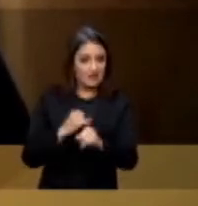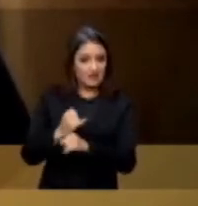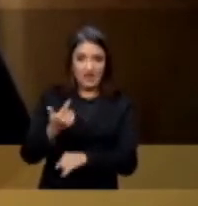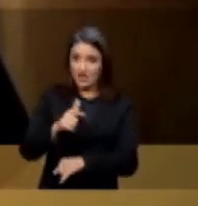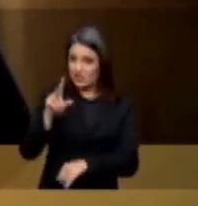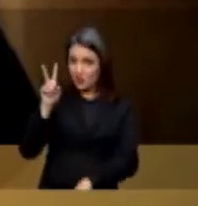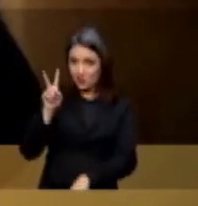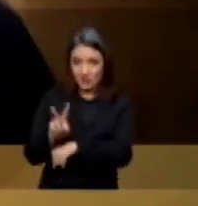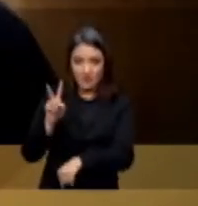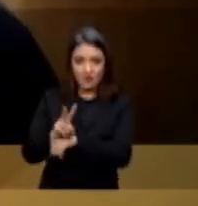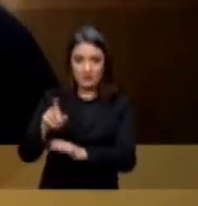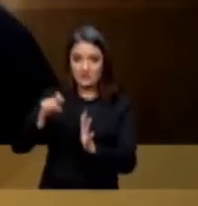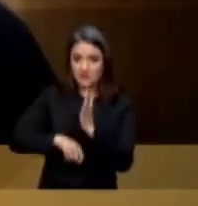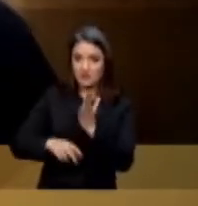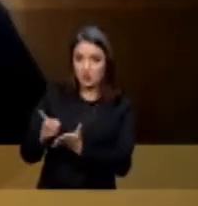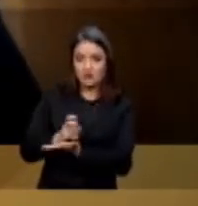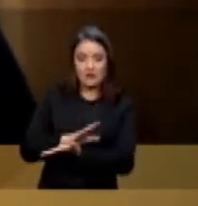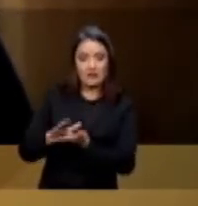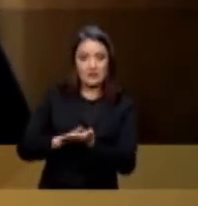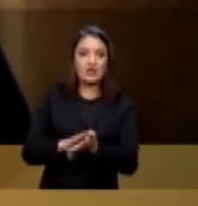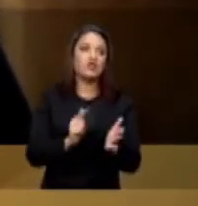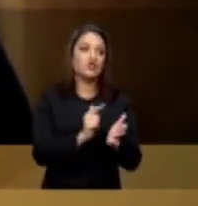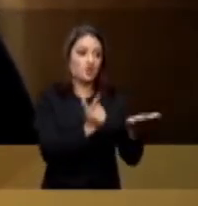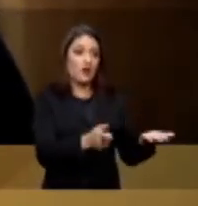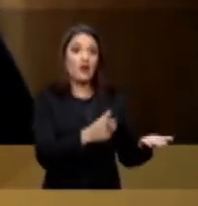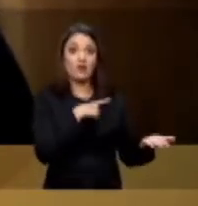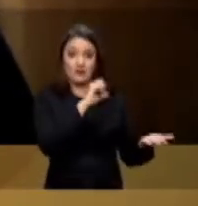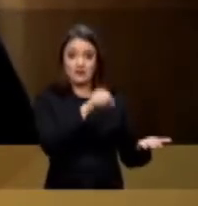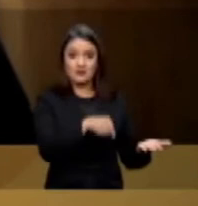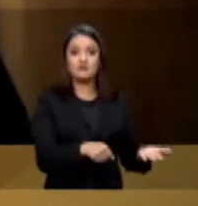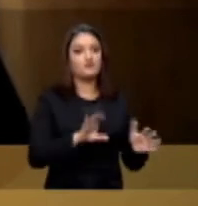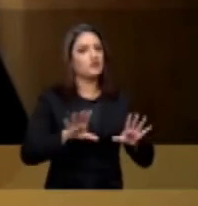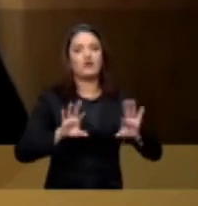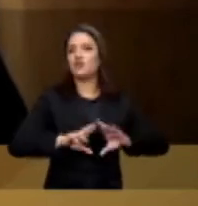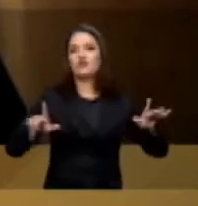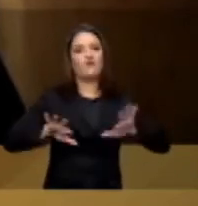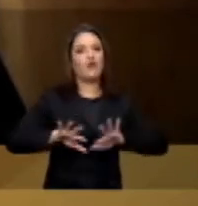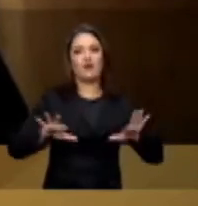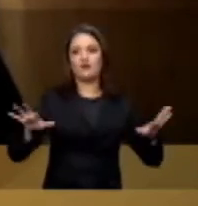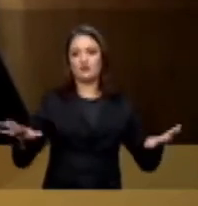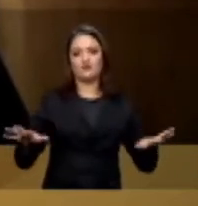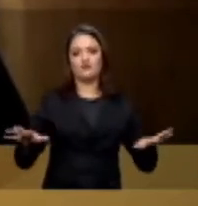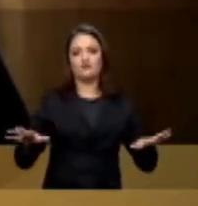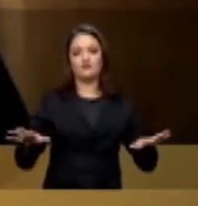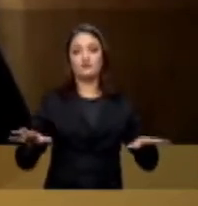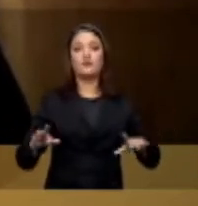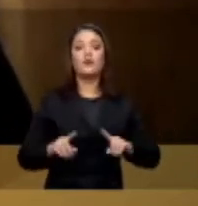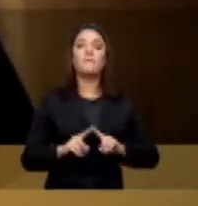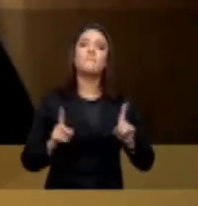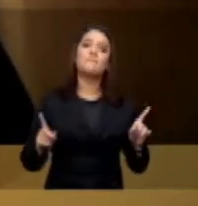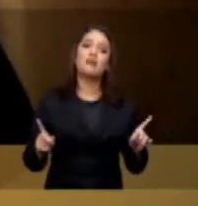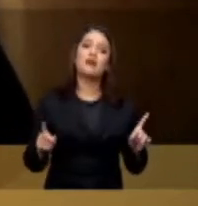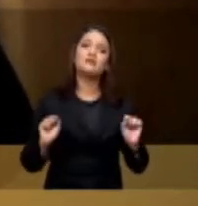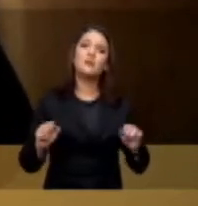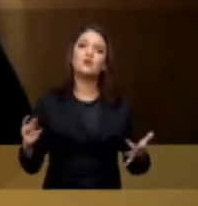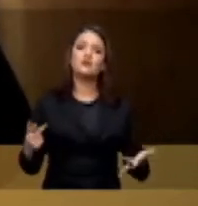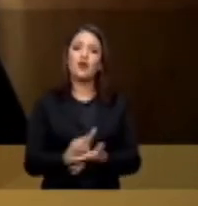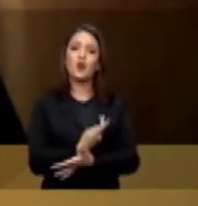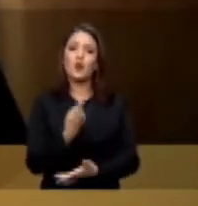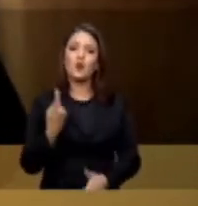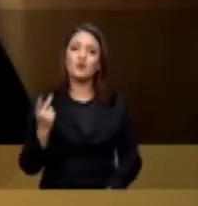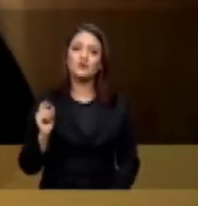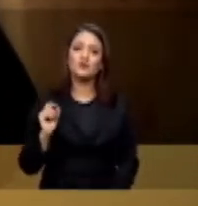imunidade tributária e os jornais que têm imunidade tributária já são distintos ab ovo, mas pode, levando